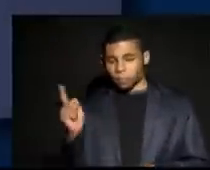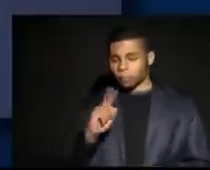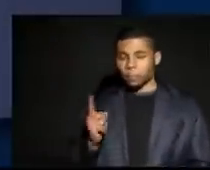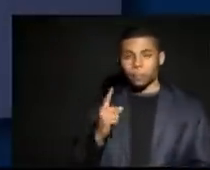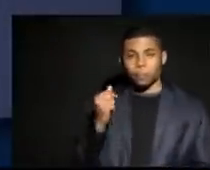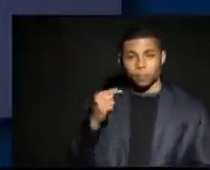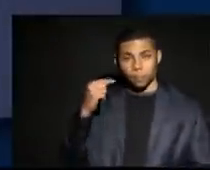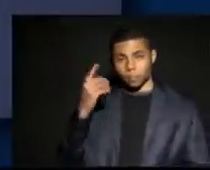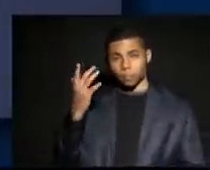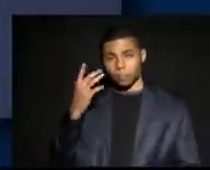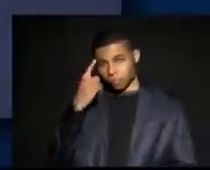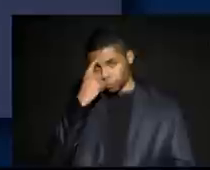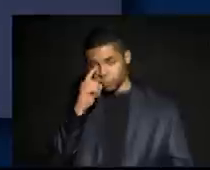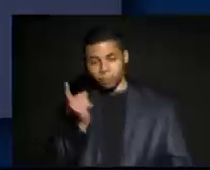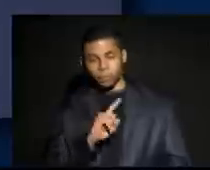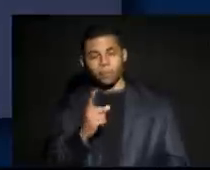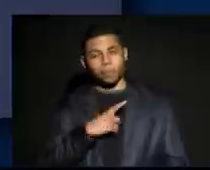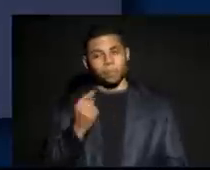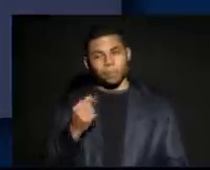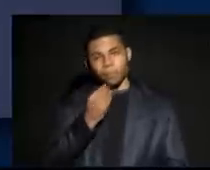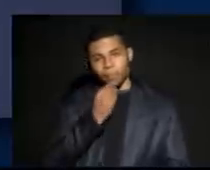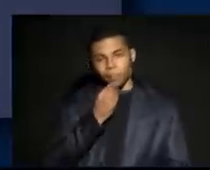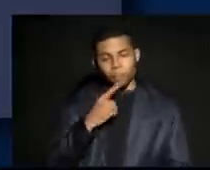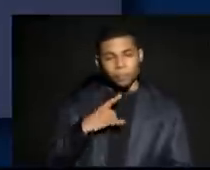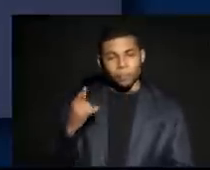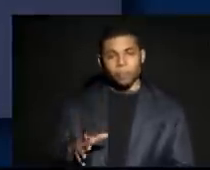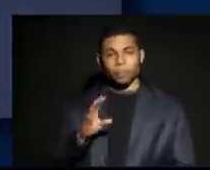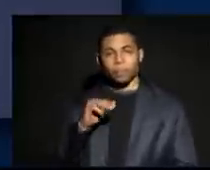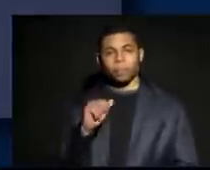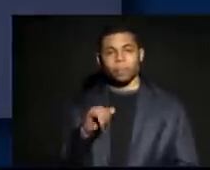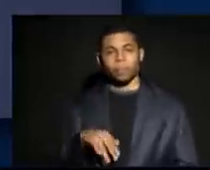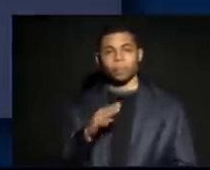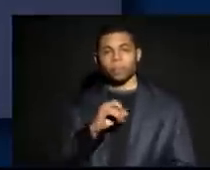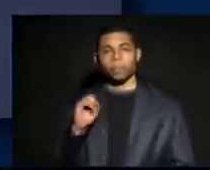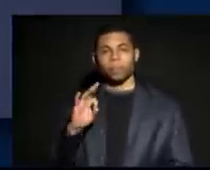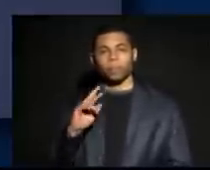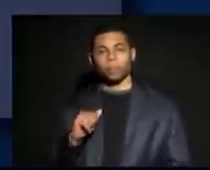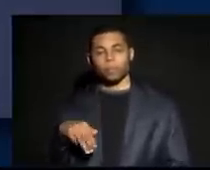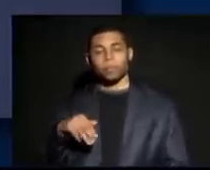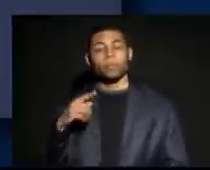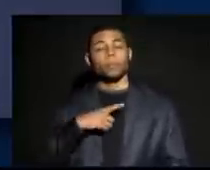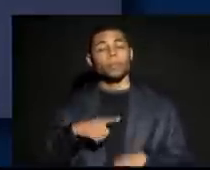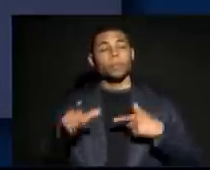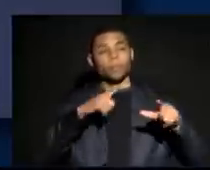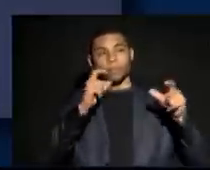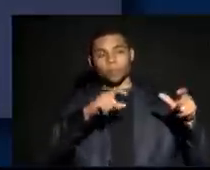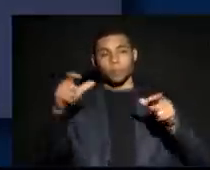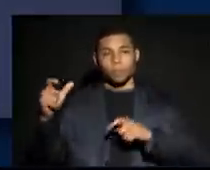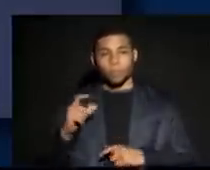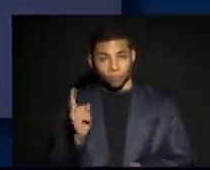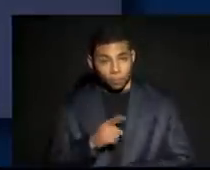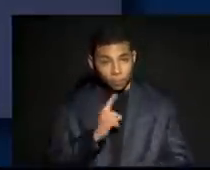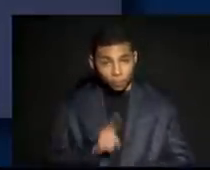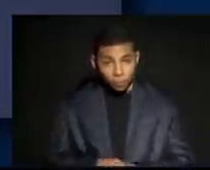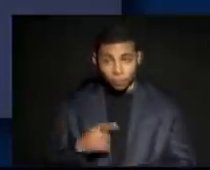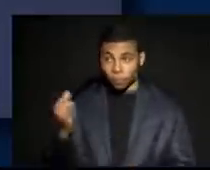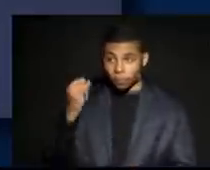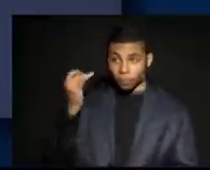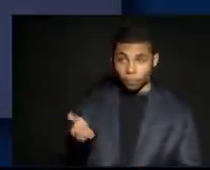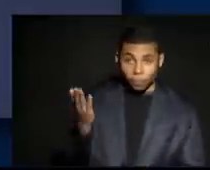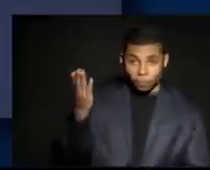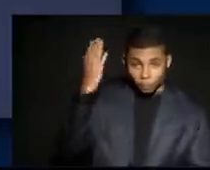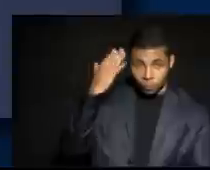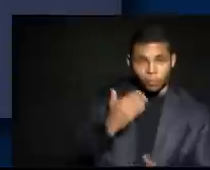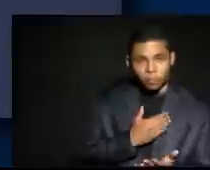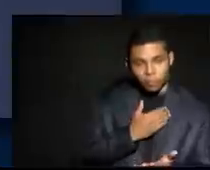Sul o dia não tá lá and Claro que tem algum dinheiro não tô falando do dinheiro me instruir o dinheiro tá nesses outros lugares que na hora que os juros